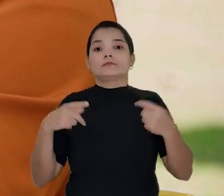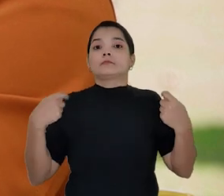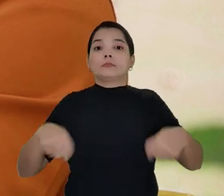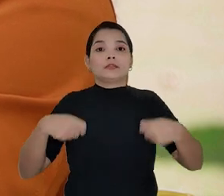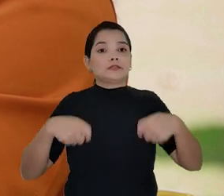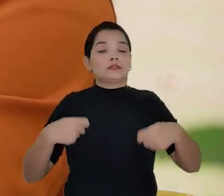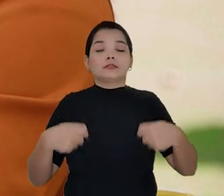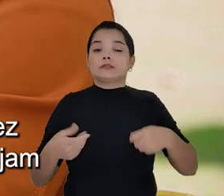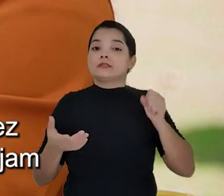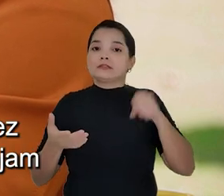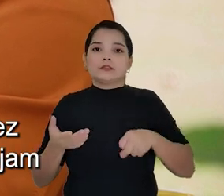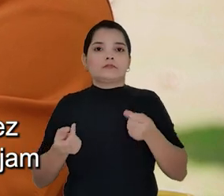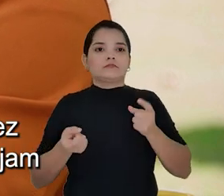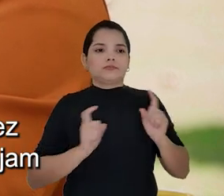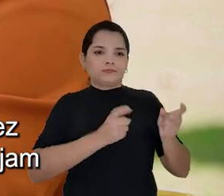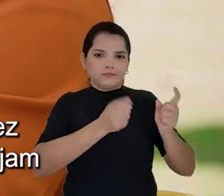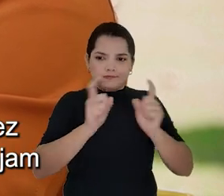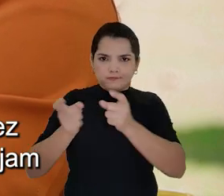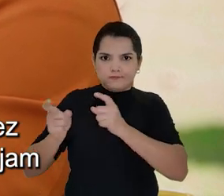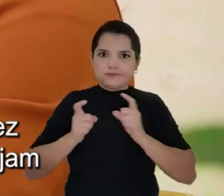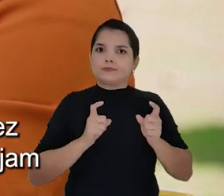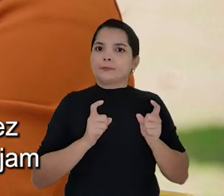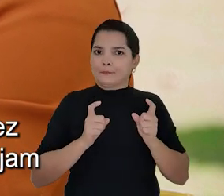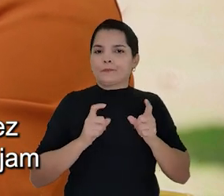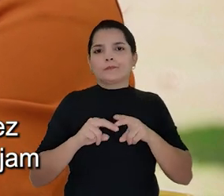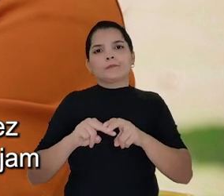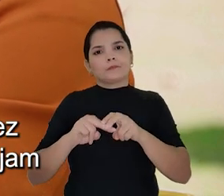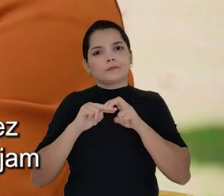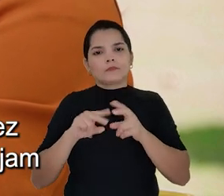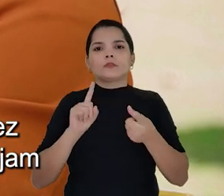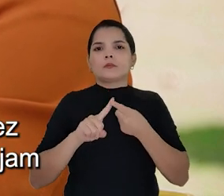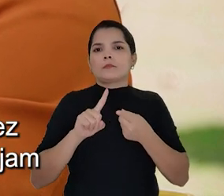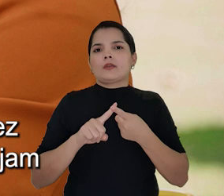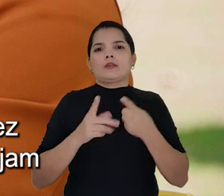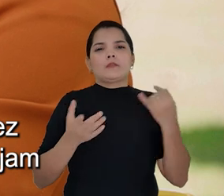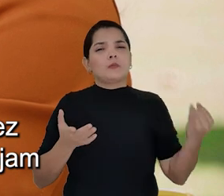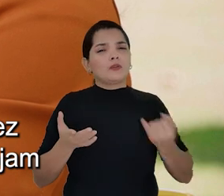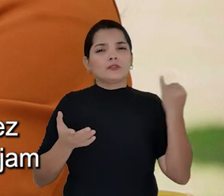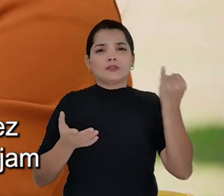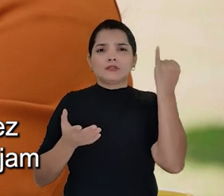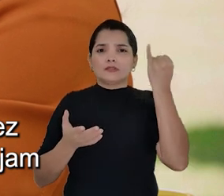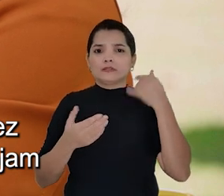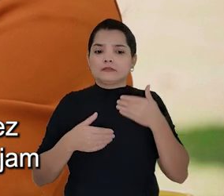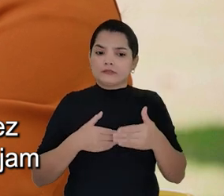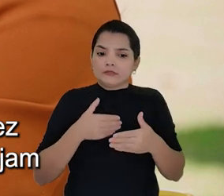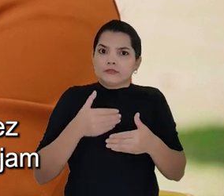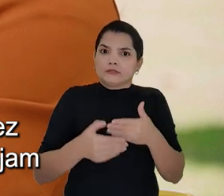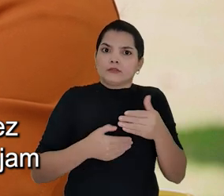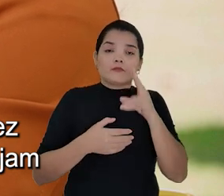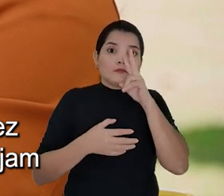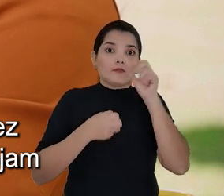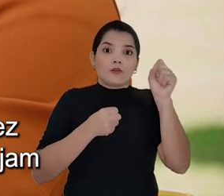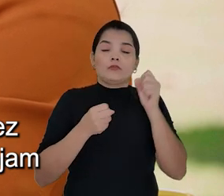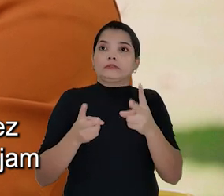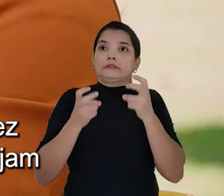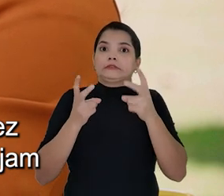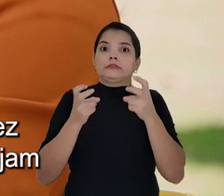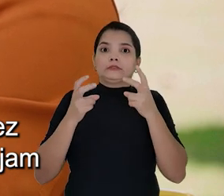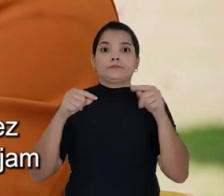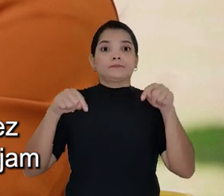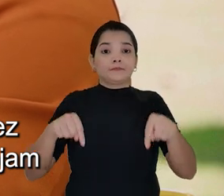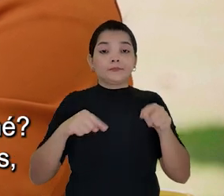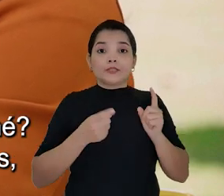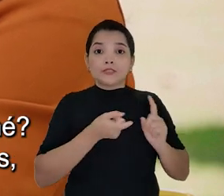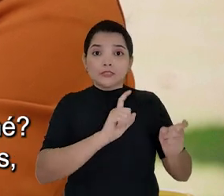precisa sim passar por essas discussões e por isso que a importância cada vez mais acentuada de que todas essas